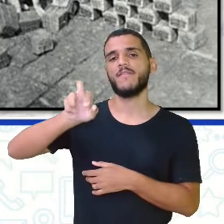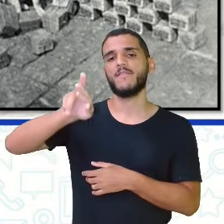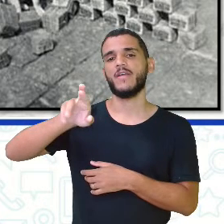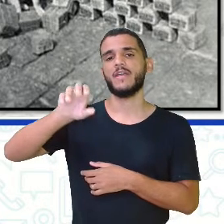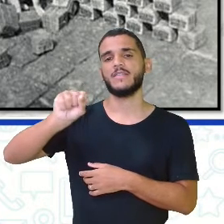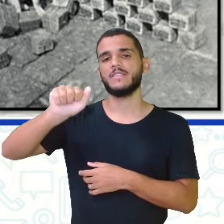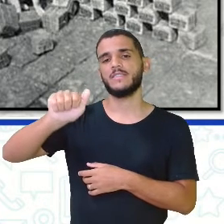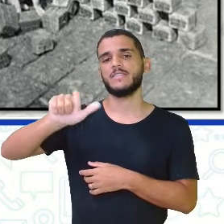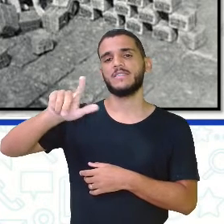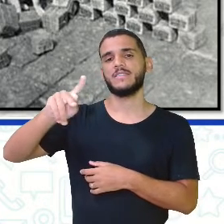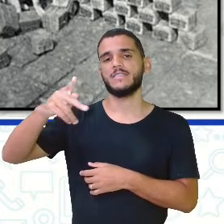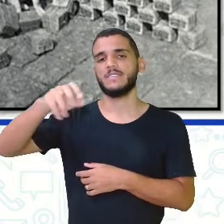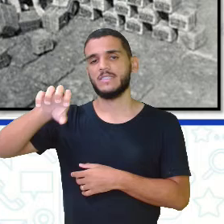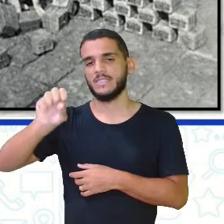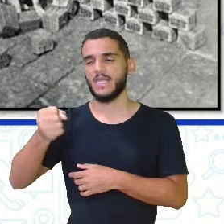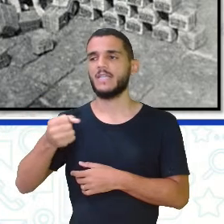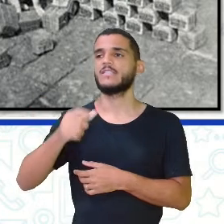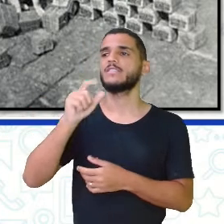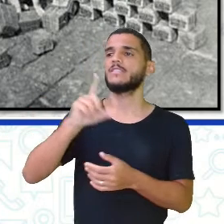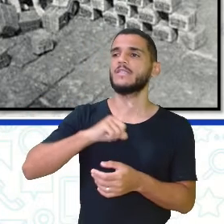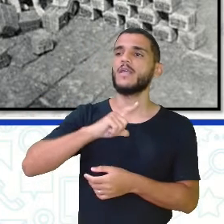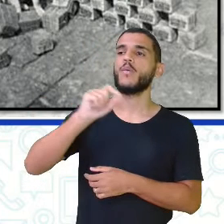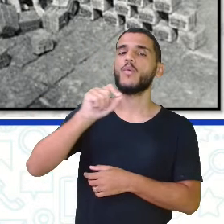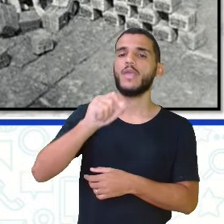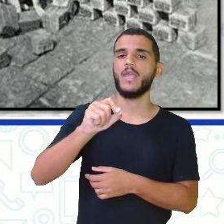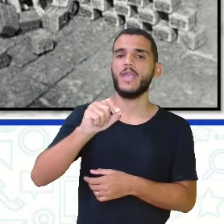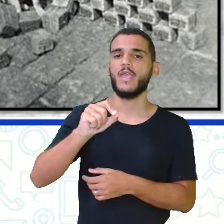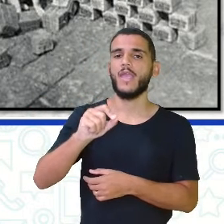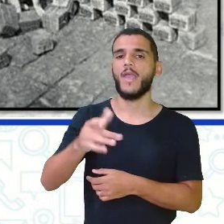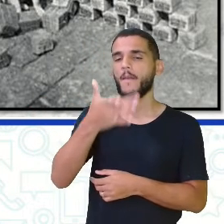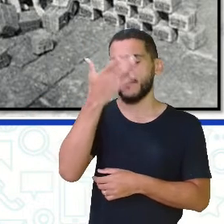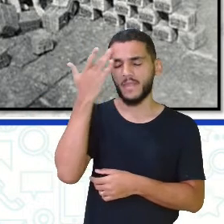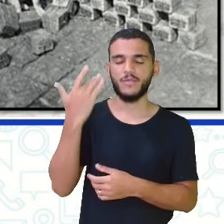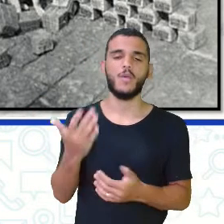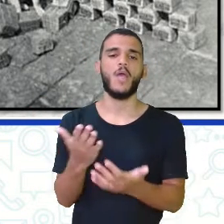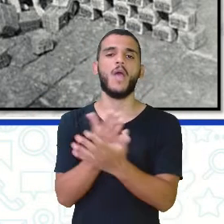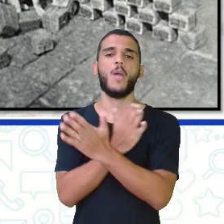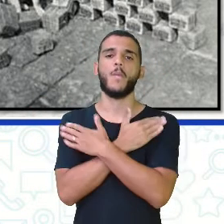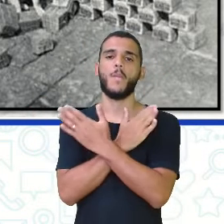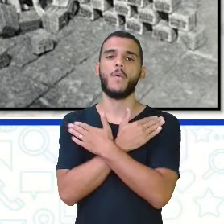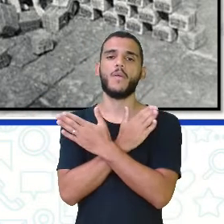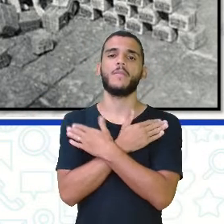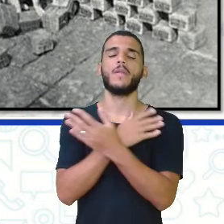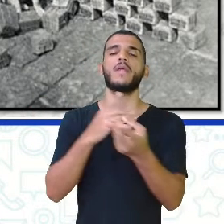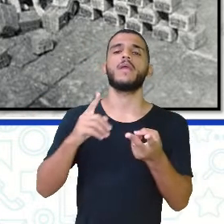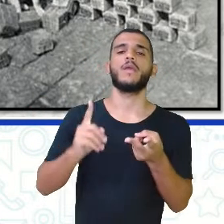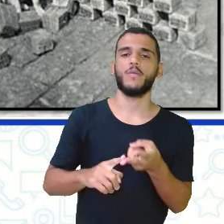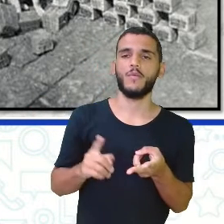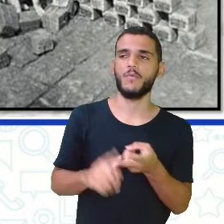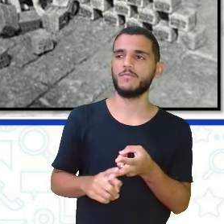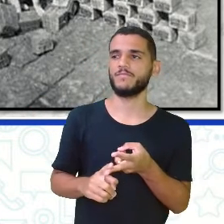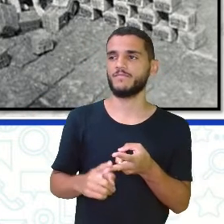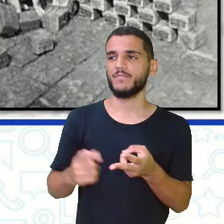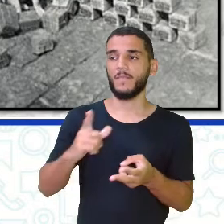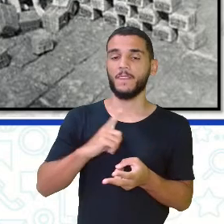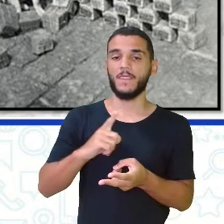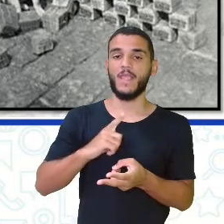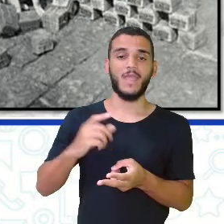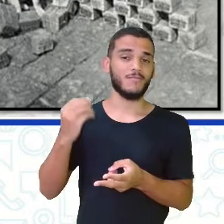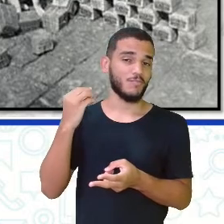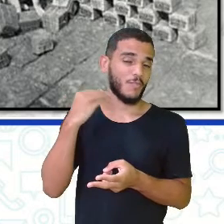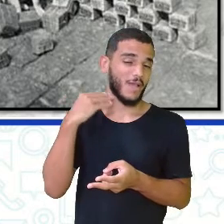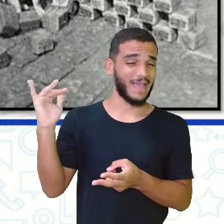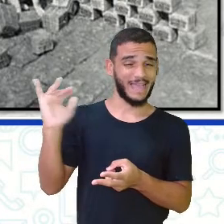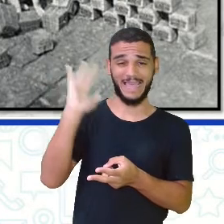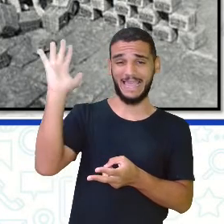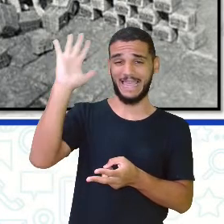tem? Desemprego, hiperinflação, paralisação industrial, perda das colônias. A Alemanha, por